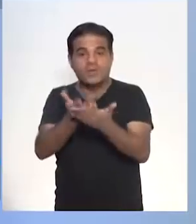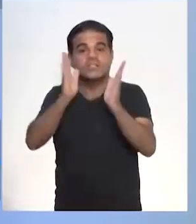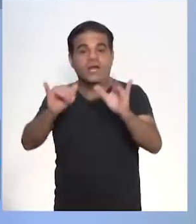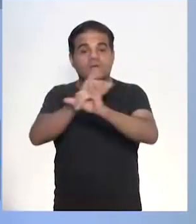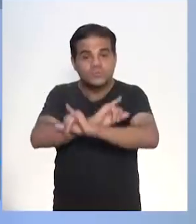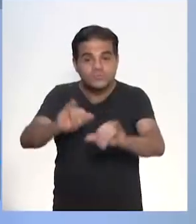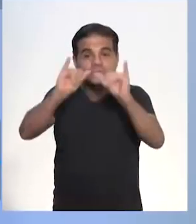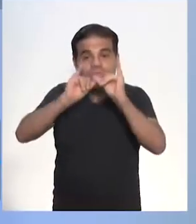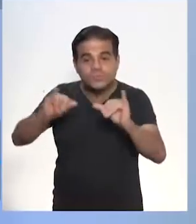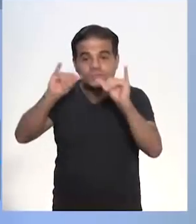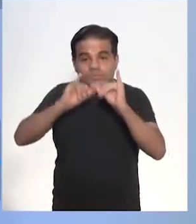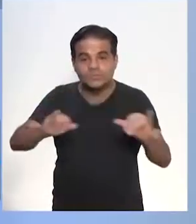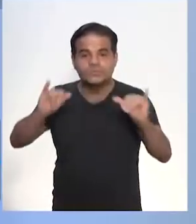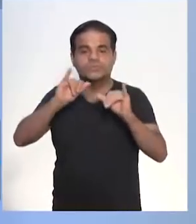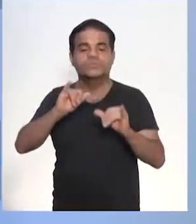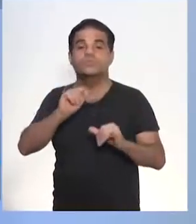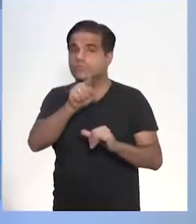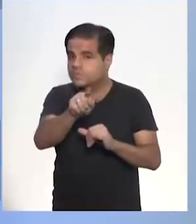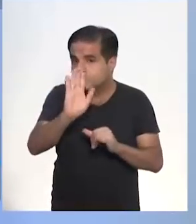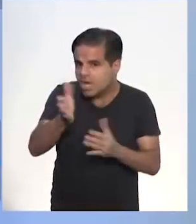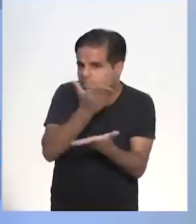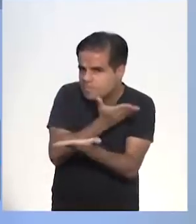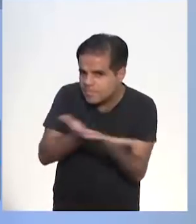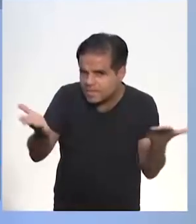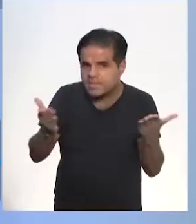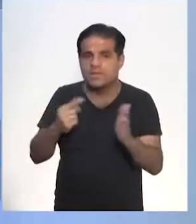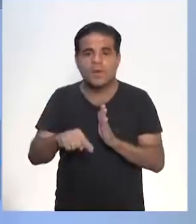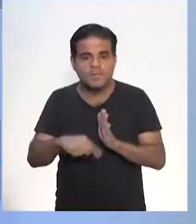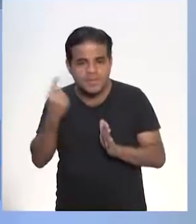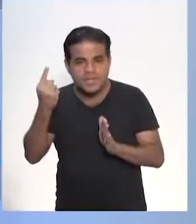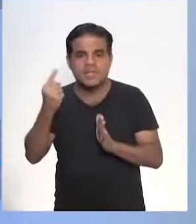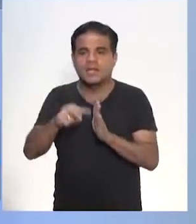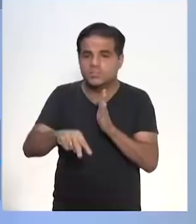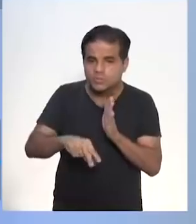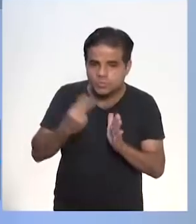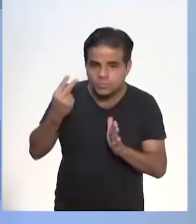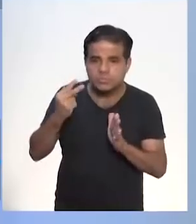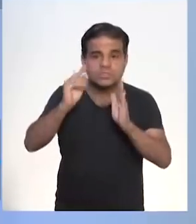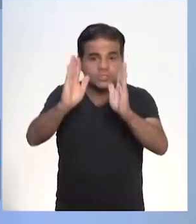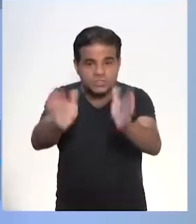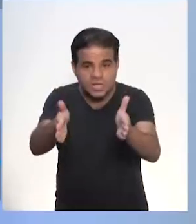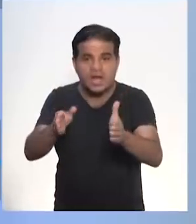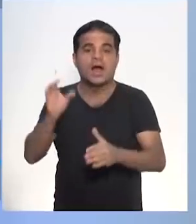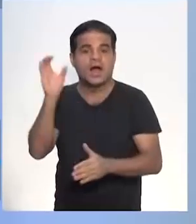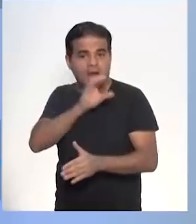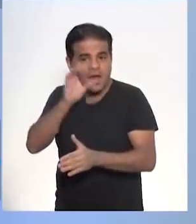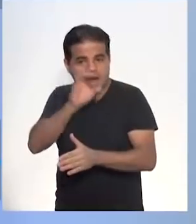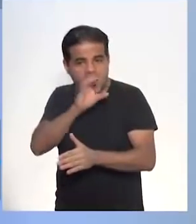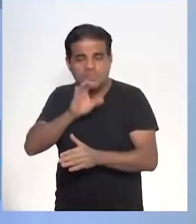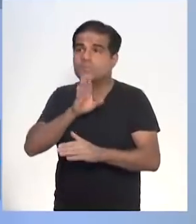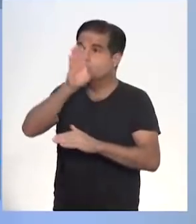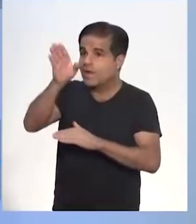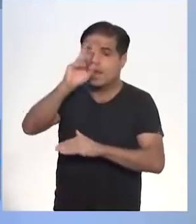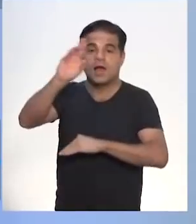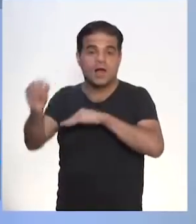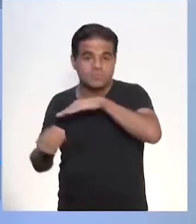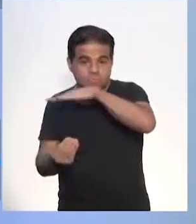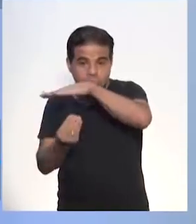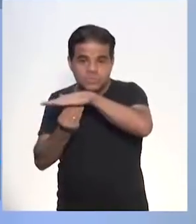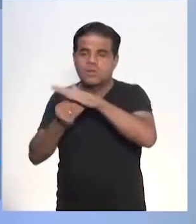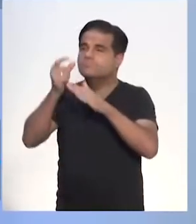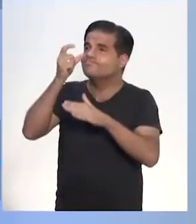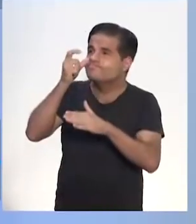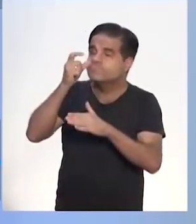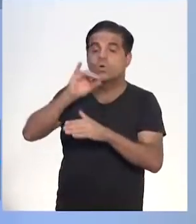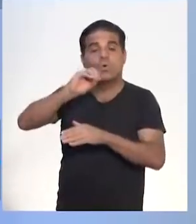anúncios publicitários. Então, você que perdeu a primeira, que perdeu a segunda, corre lá, né, no nosso repositório